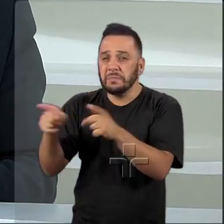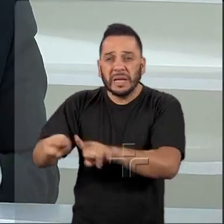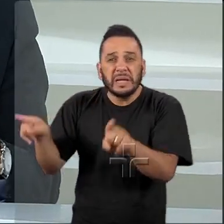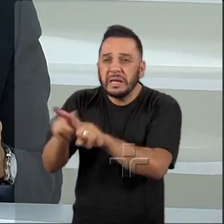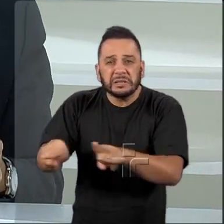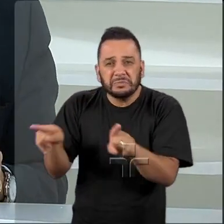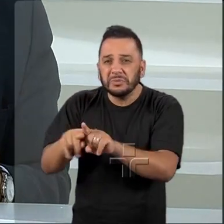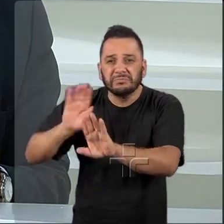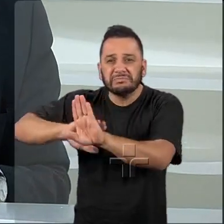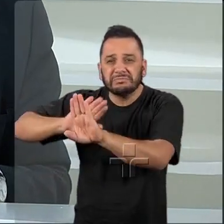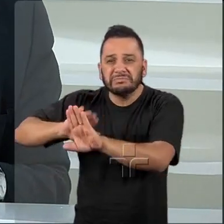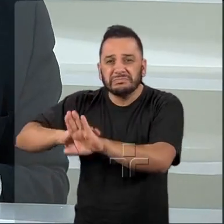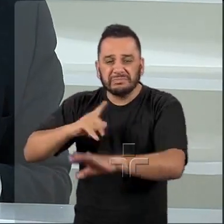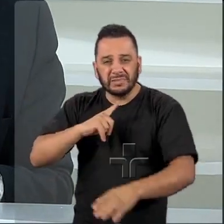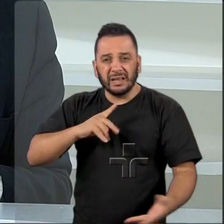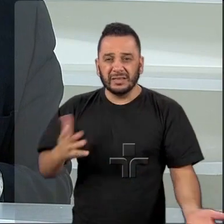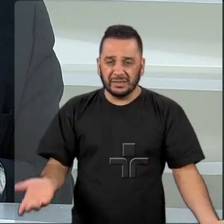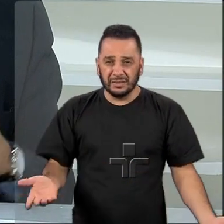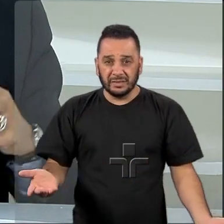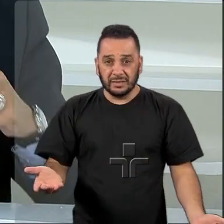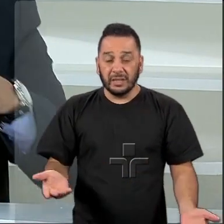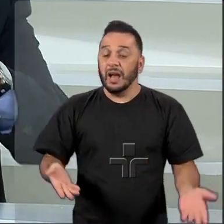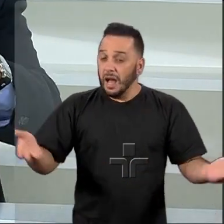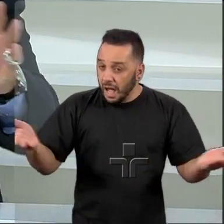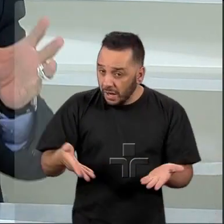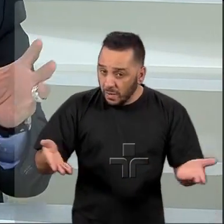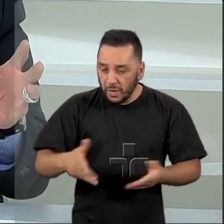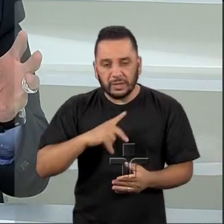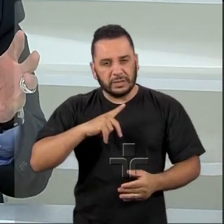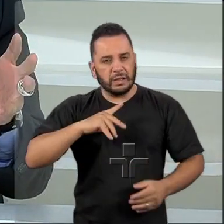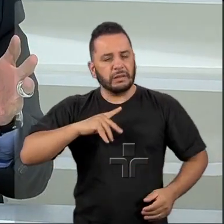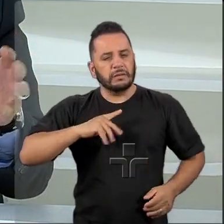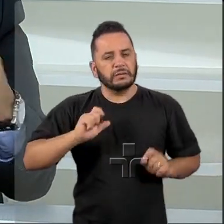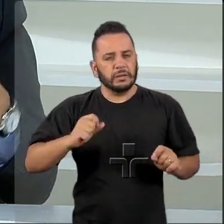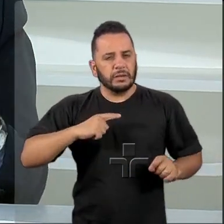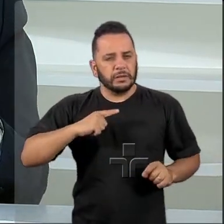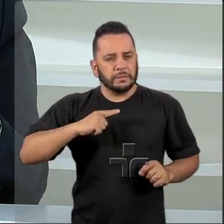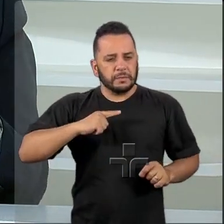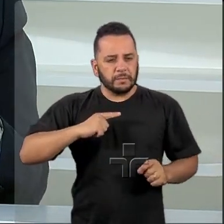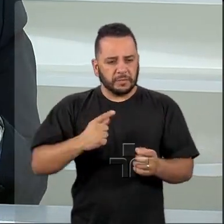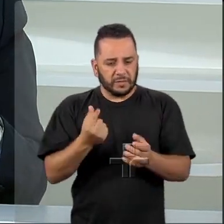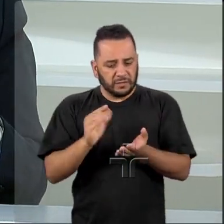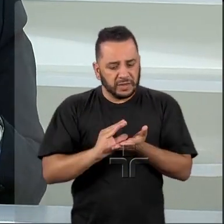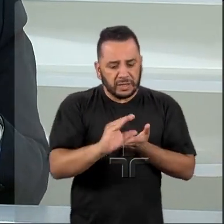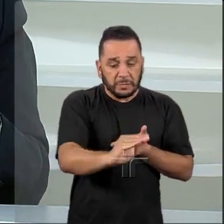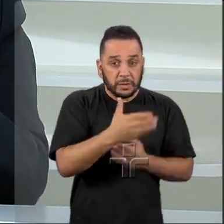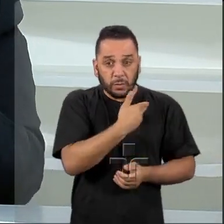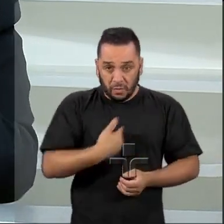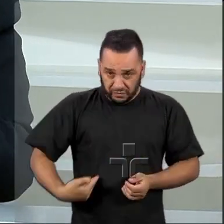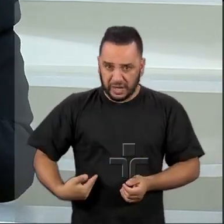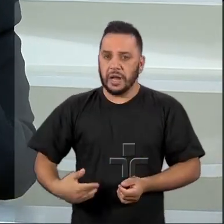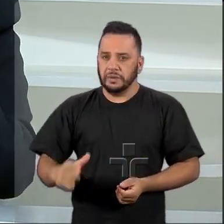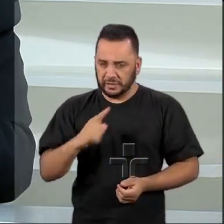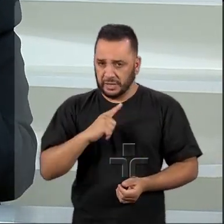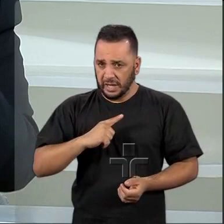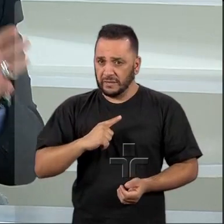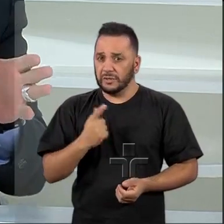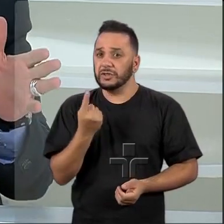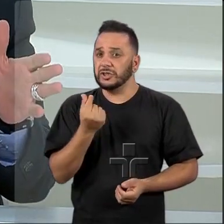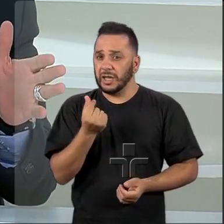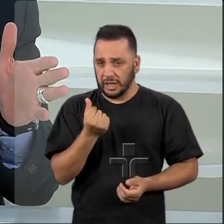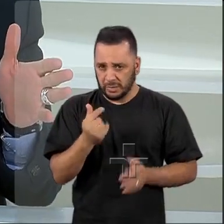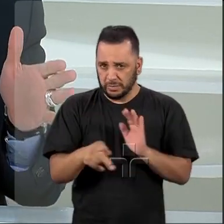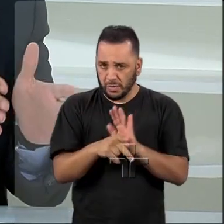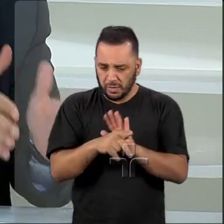com financiamento público, onde ele foi repartido pelos caciques partidários, esse dinheiro